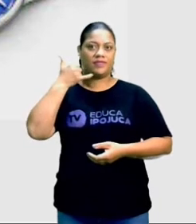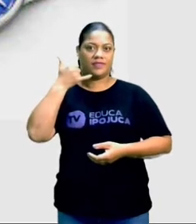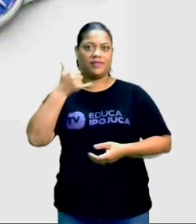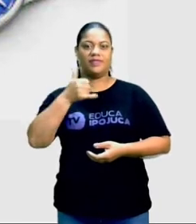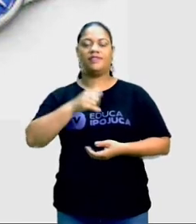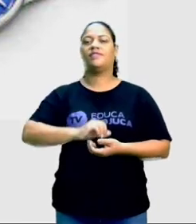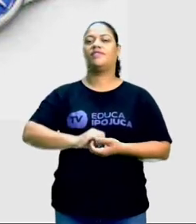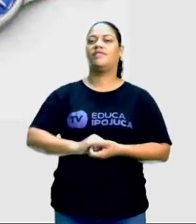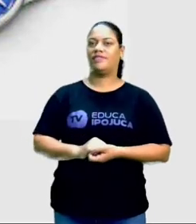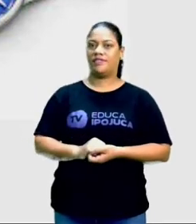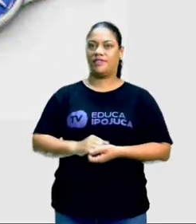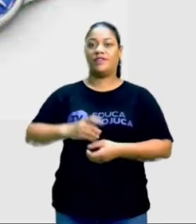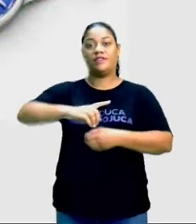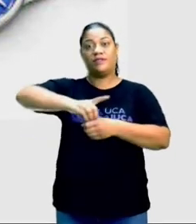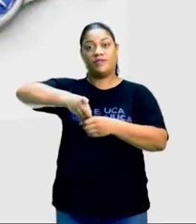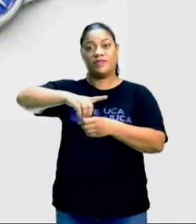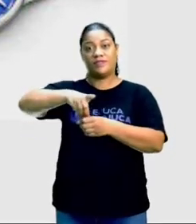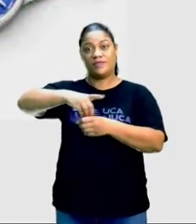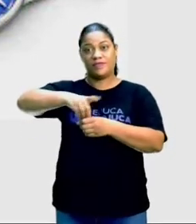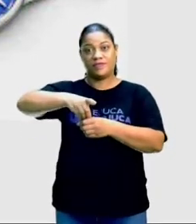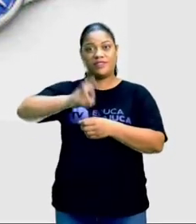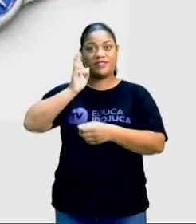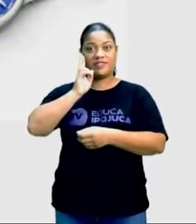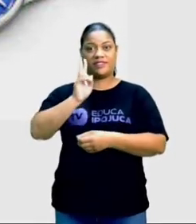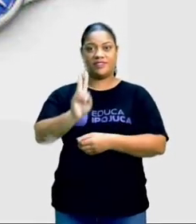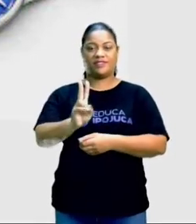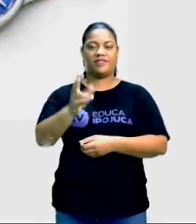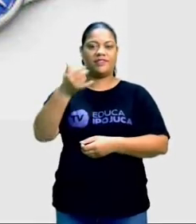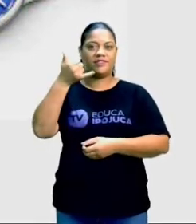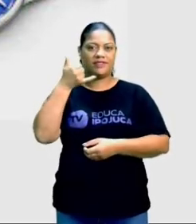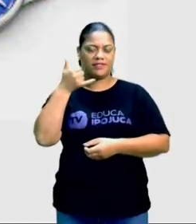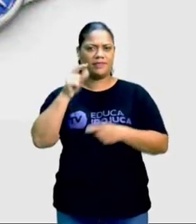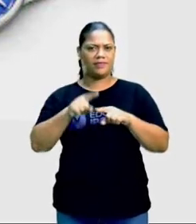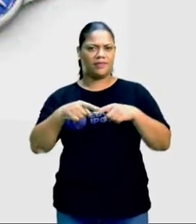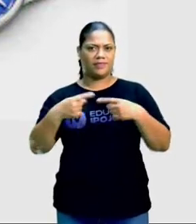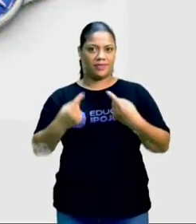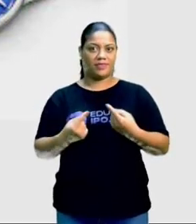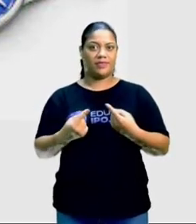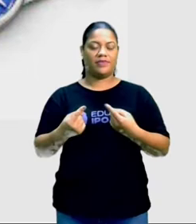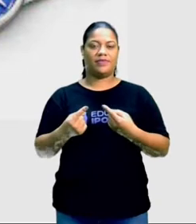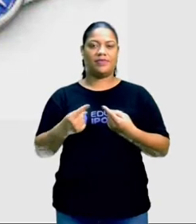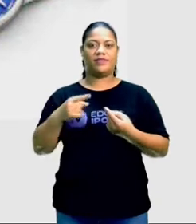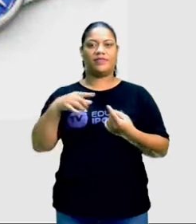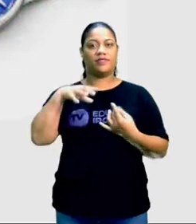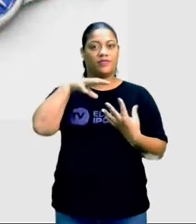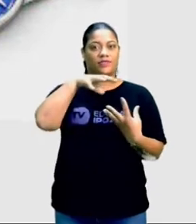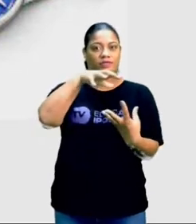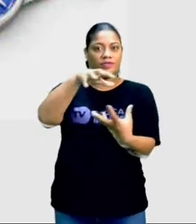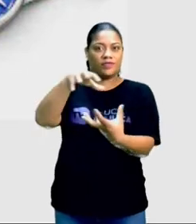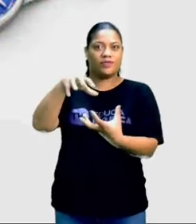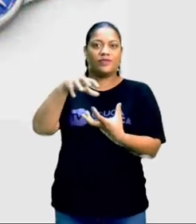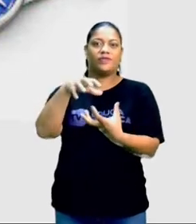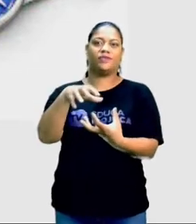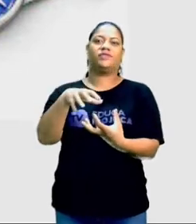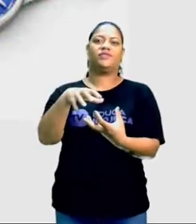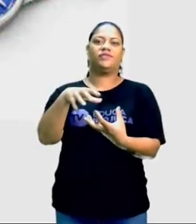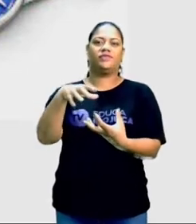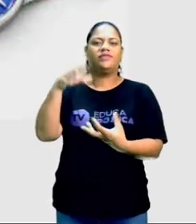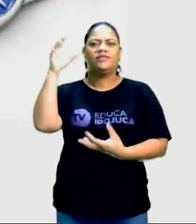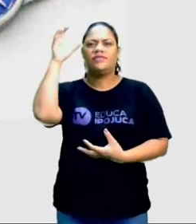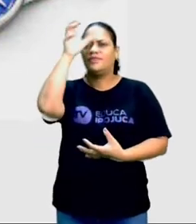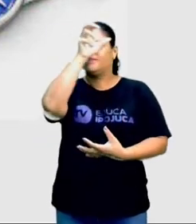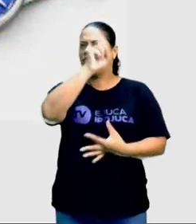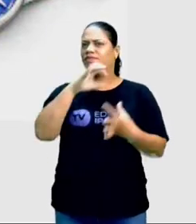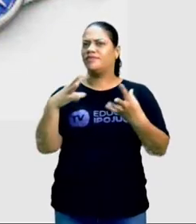da bússola, que a gente visualiza muito hoje no celular, mas a configuração do nosso globo terrestre, para que a gente tenha a compreensão